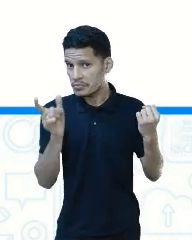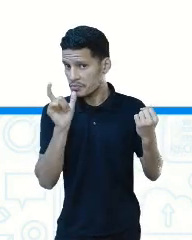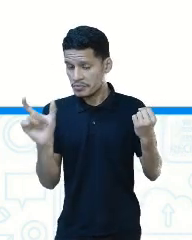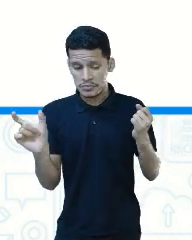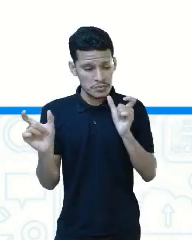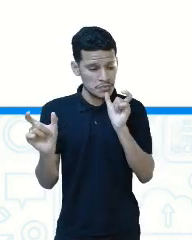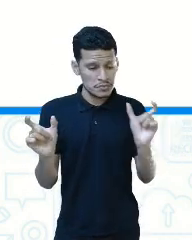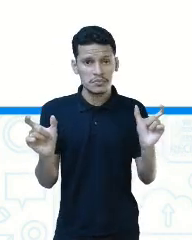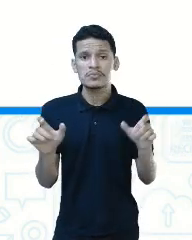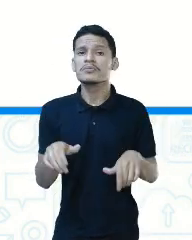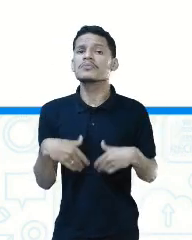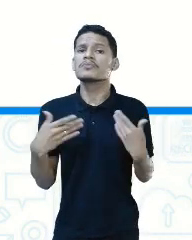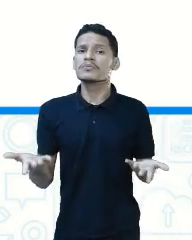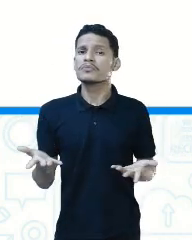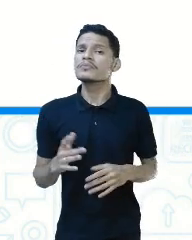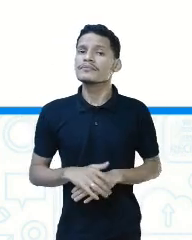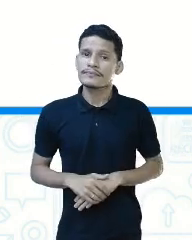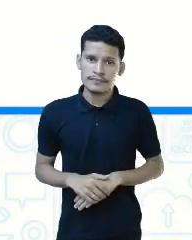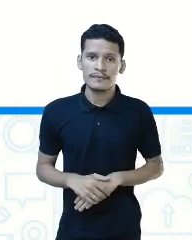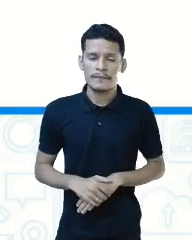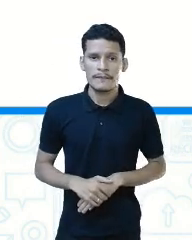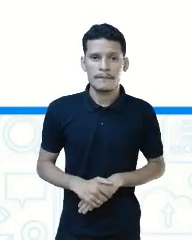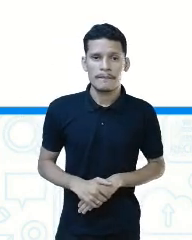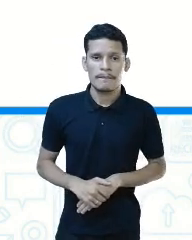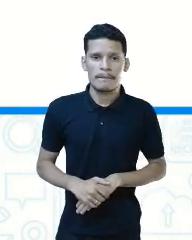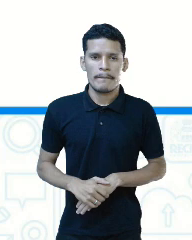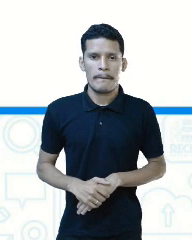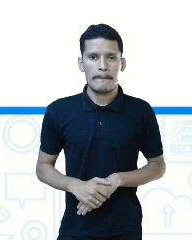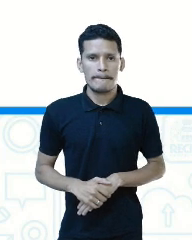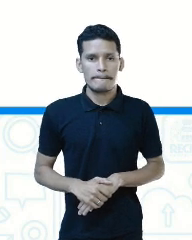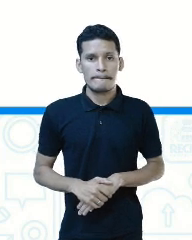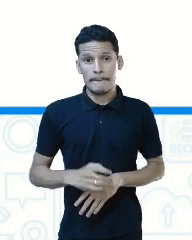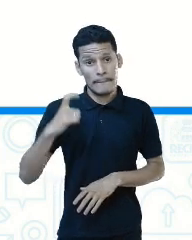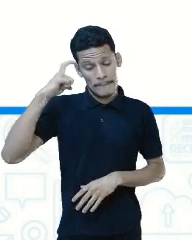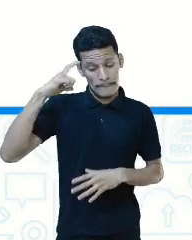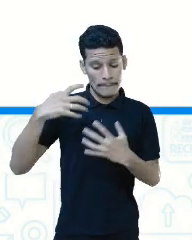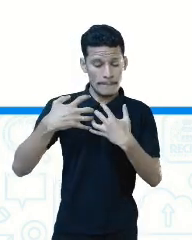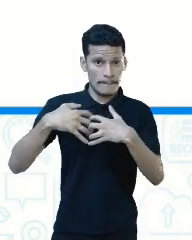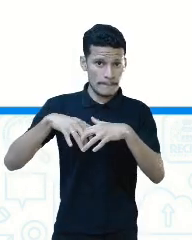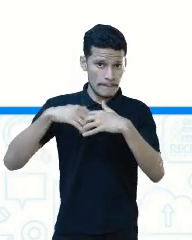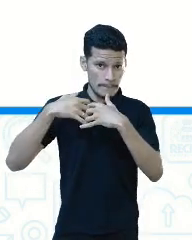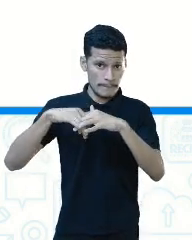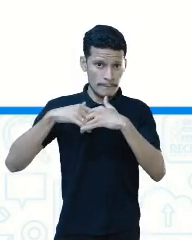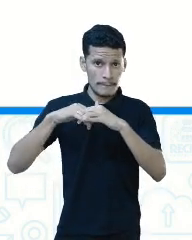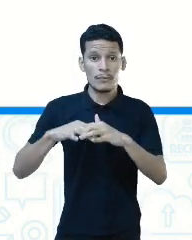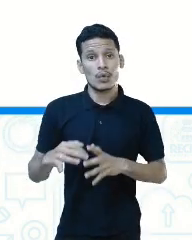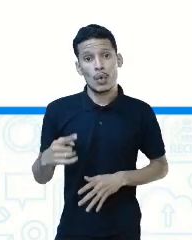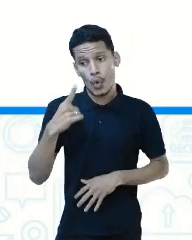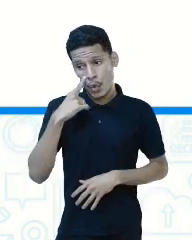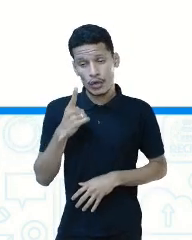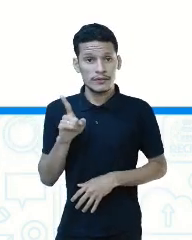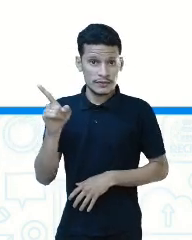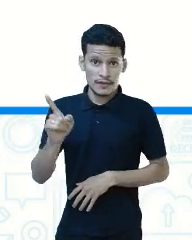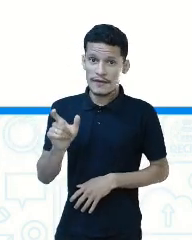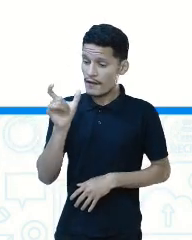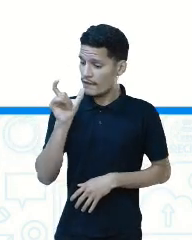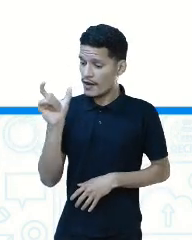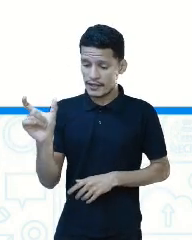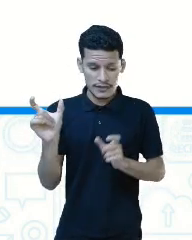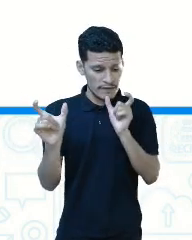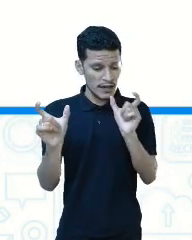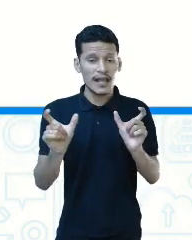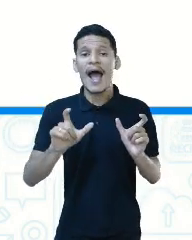os bonecos ou os bonecos? E aí? Pensa um pouquinho. Veja, nesse caso aí,